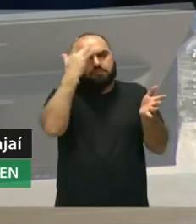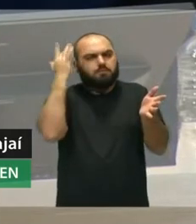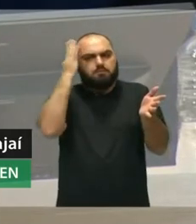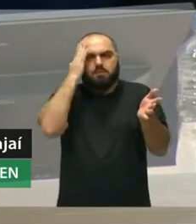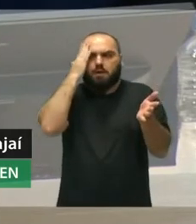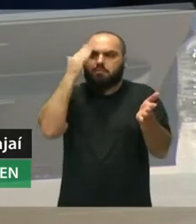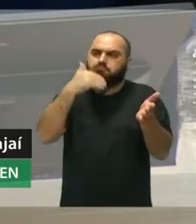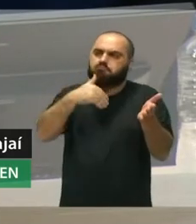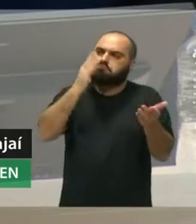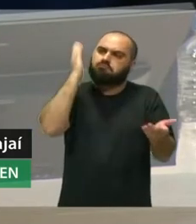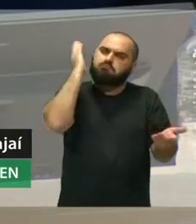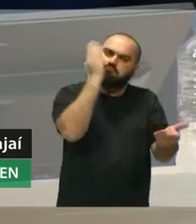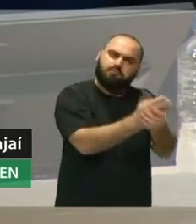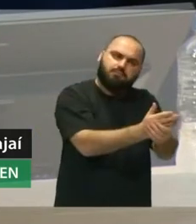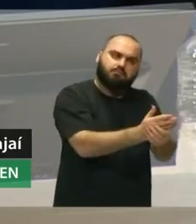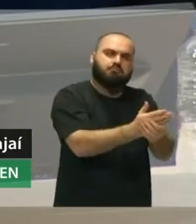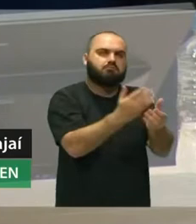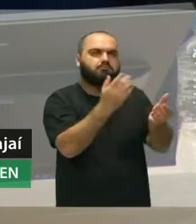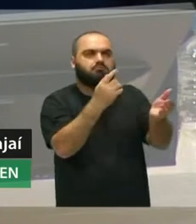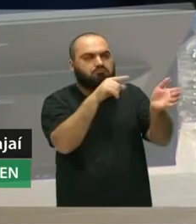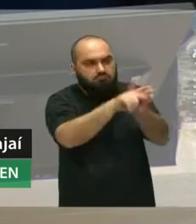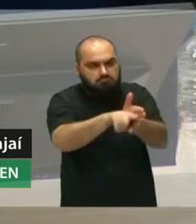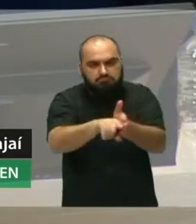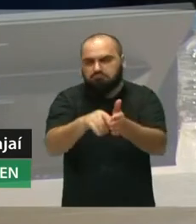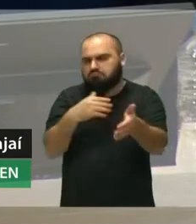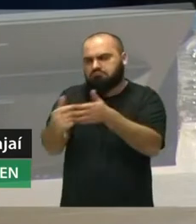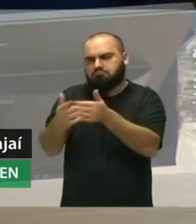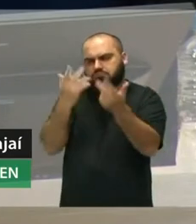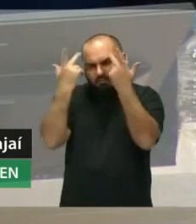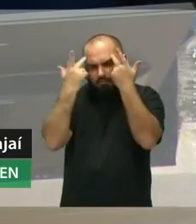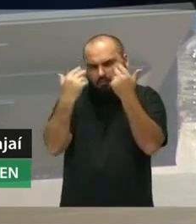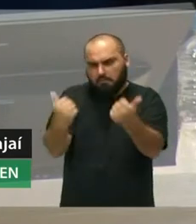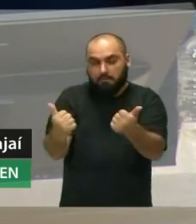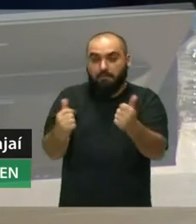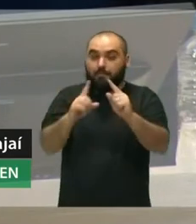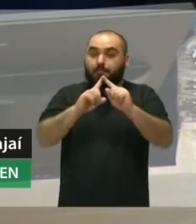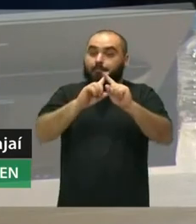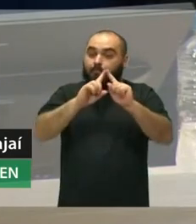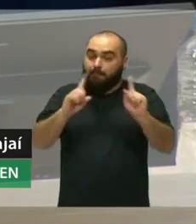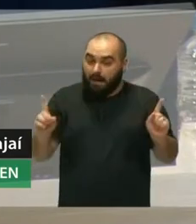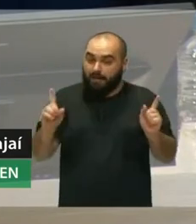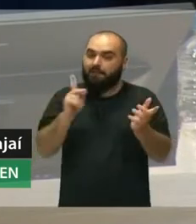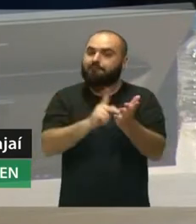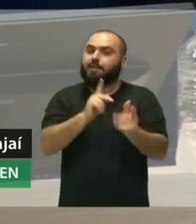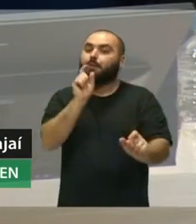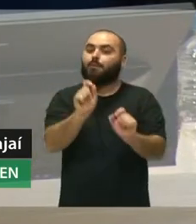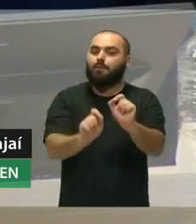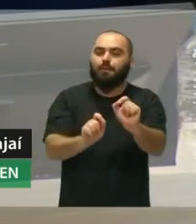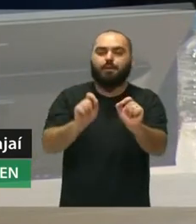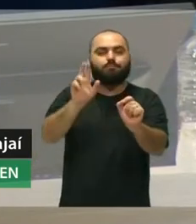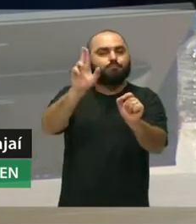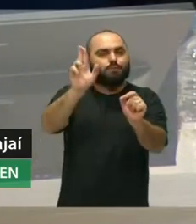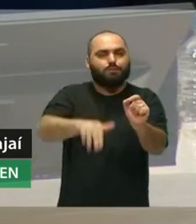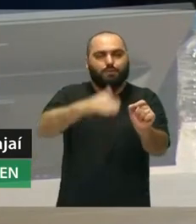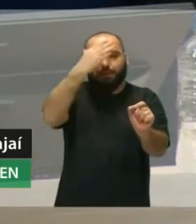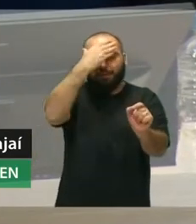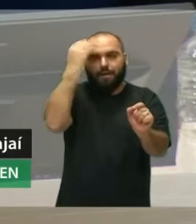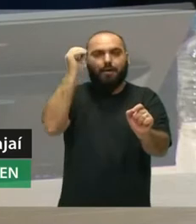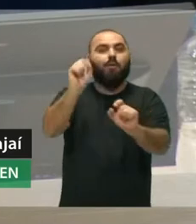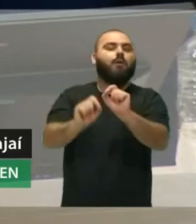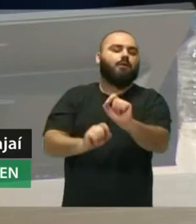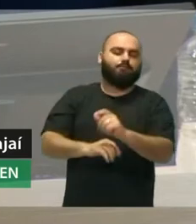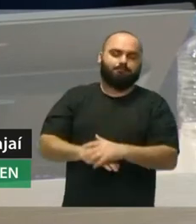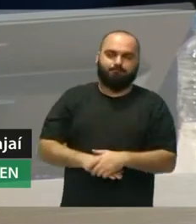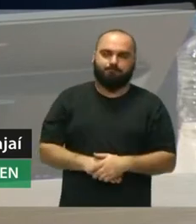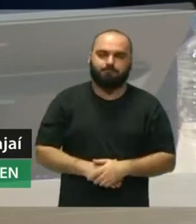processo, de repente, qualquer tipo de investigação. O fato é que, eu nunca me esqueço de uma ocasião